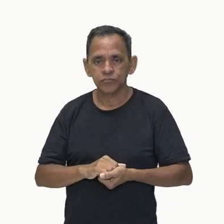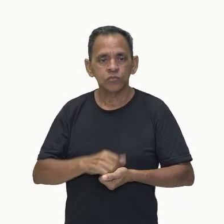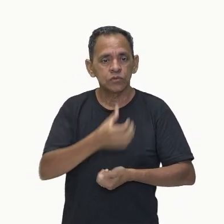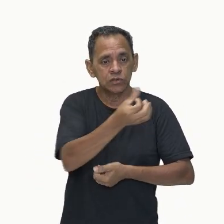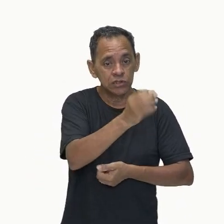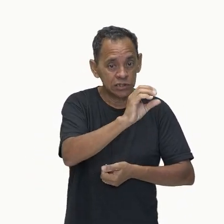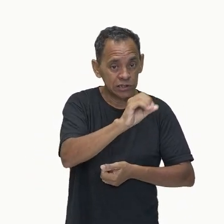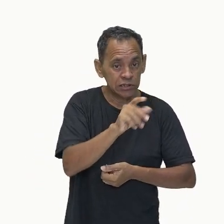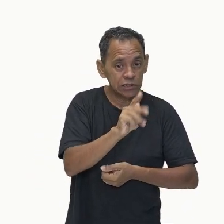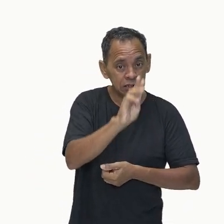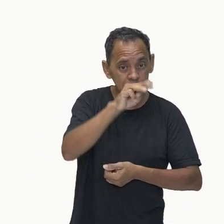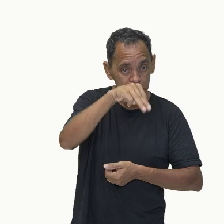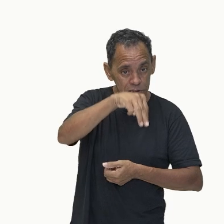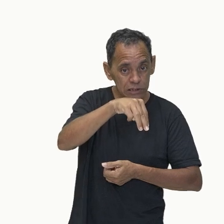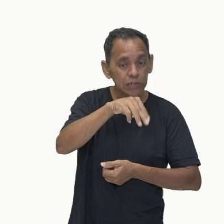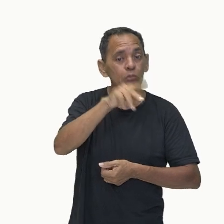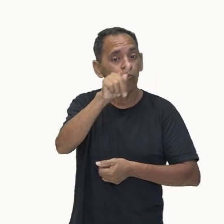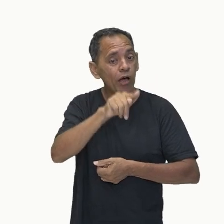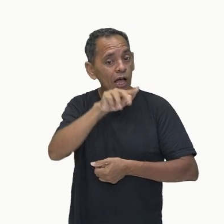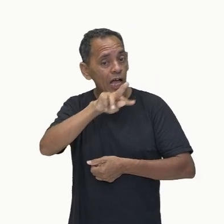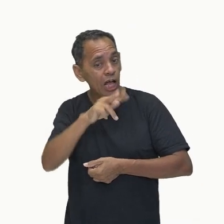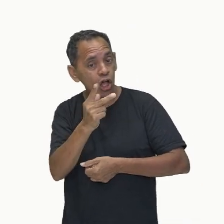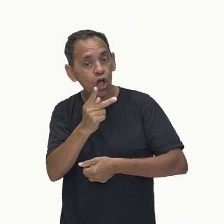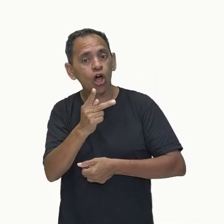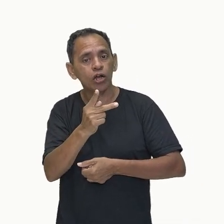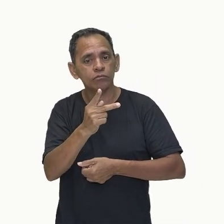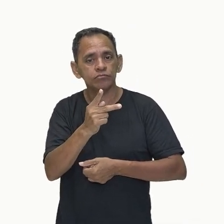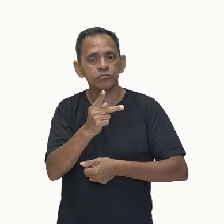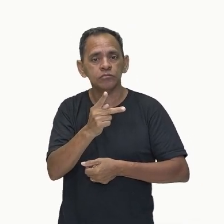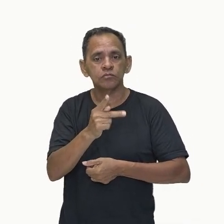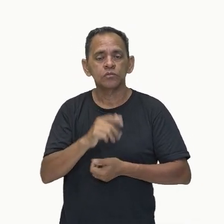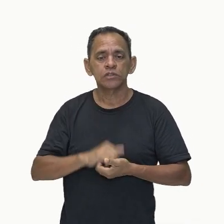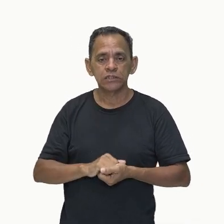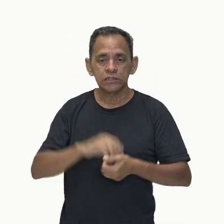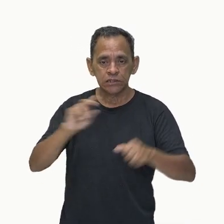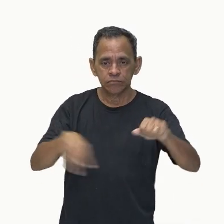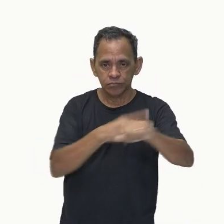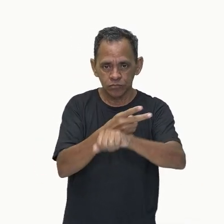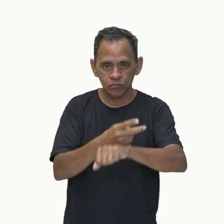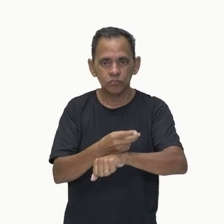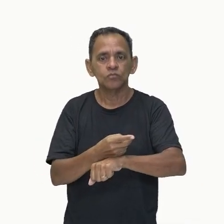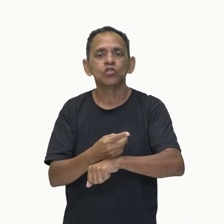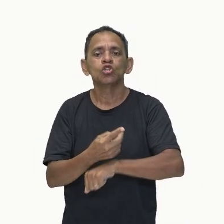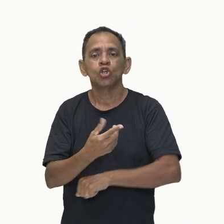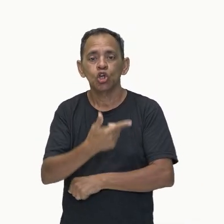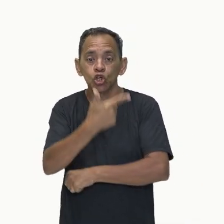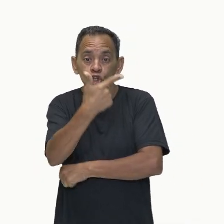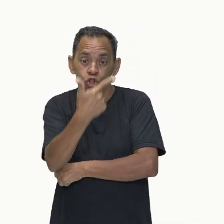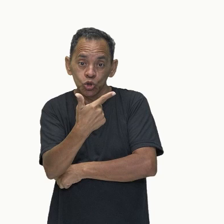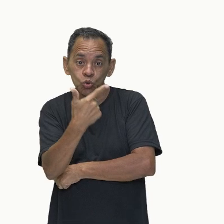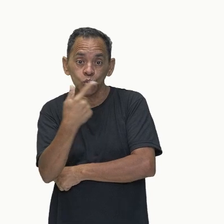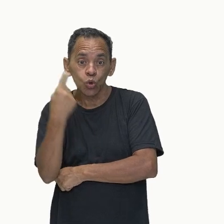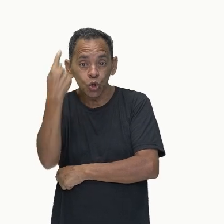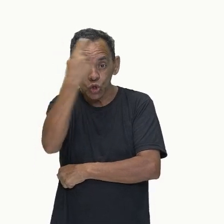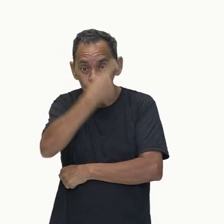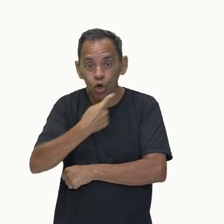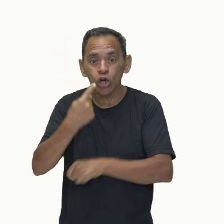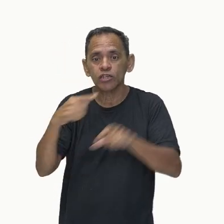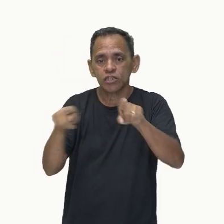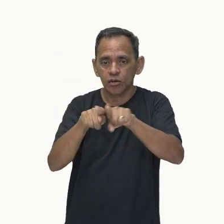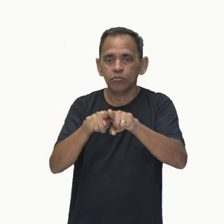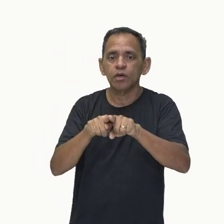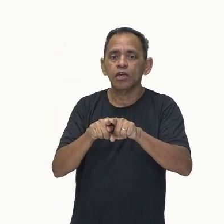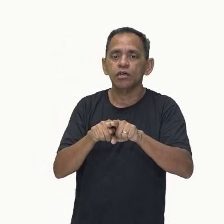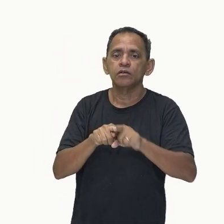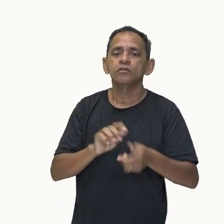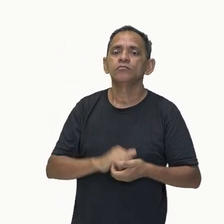2 horas, qual vai ser a posição dele? Ora, daqui a 2 horas, 60 vezes 2, a posição final dele vai